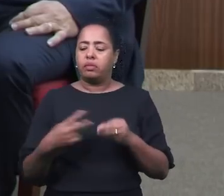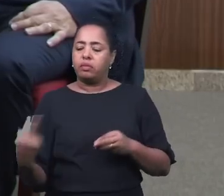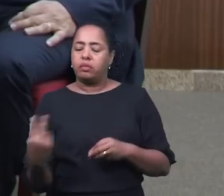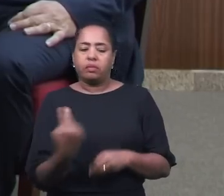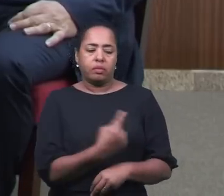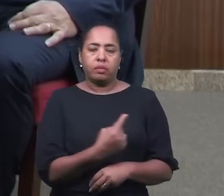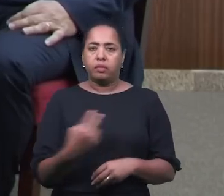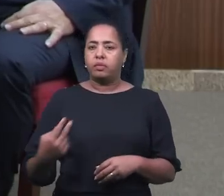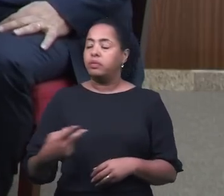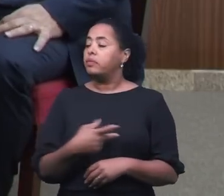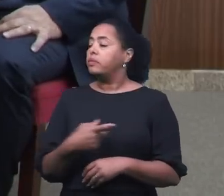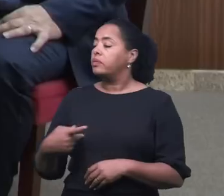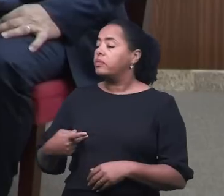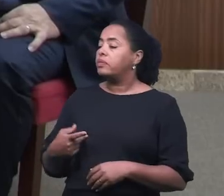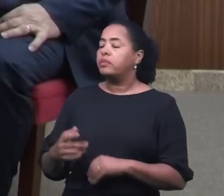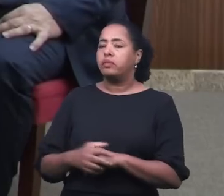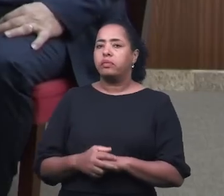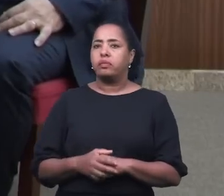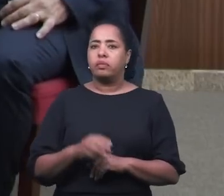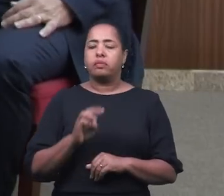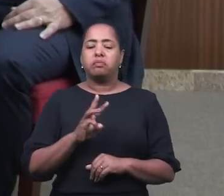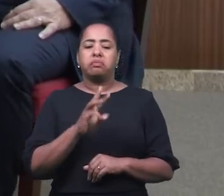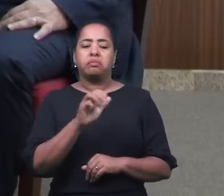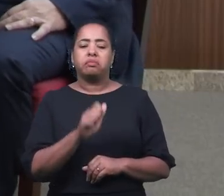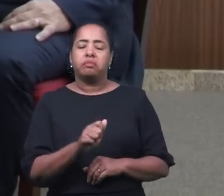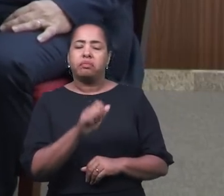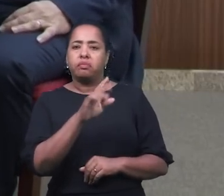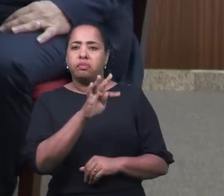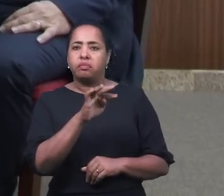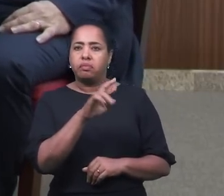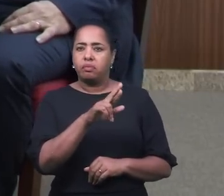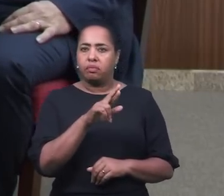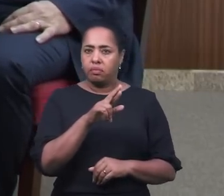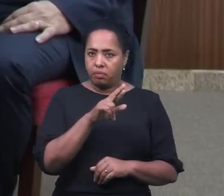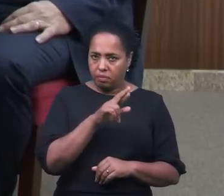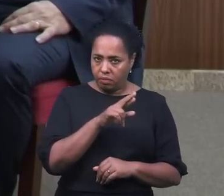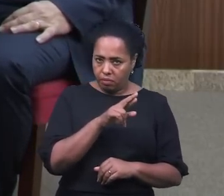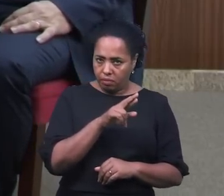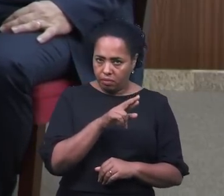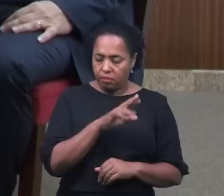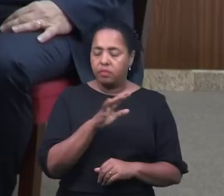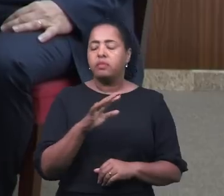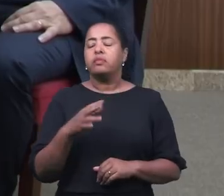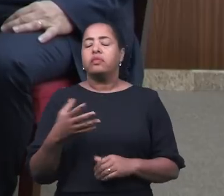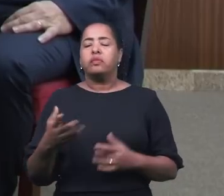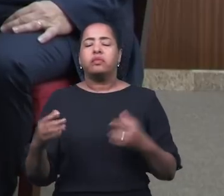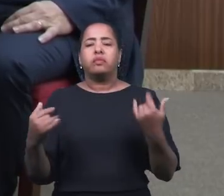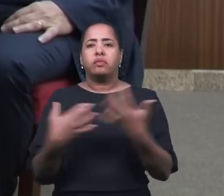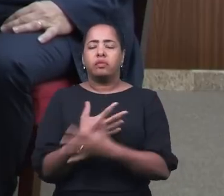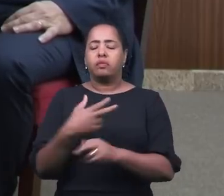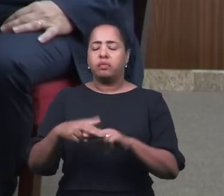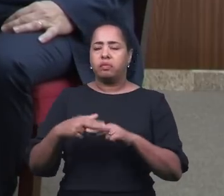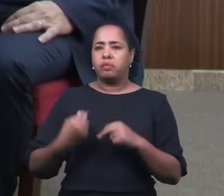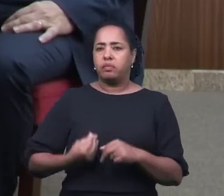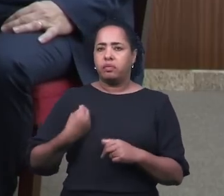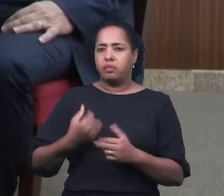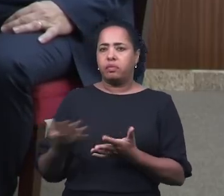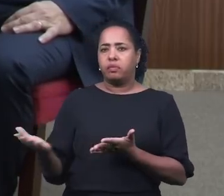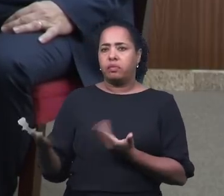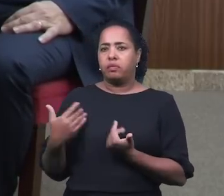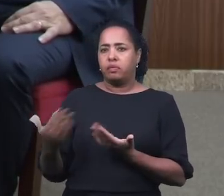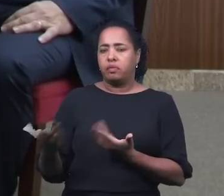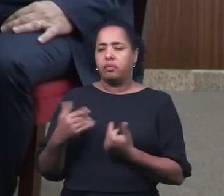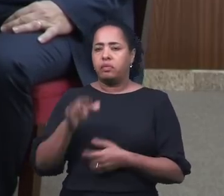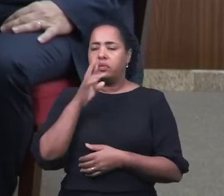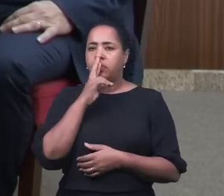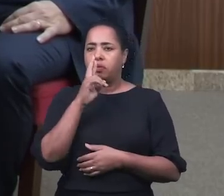Pastor Edson, algum comentário a respeito? Walter, nós mais uma vez glorificamos ao Senhor pela vida dos nossos jovens, né?